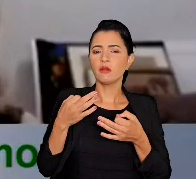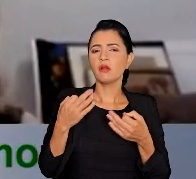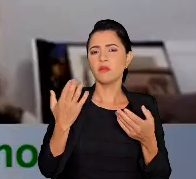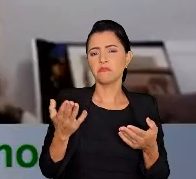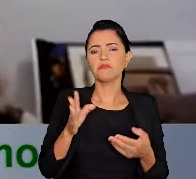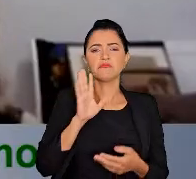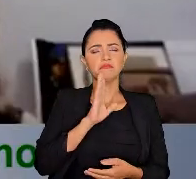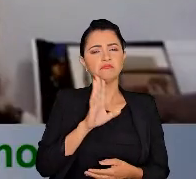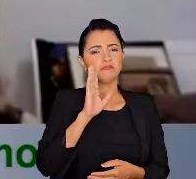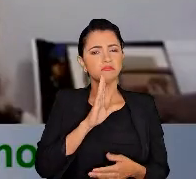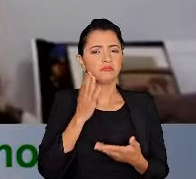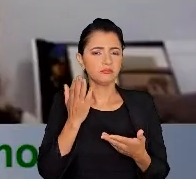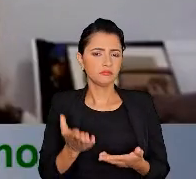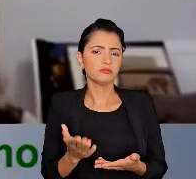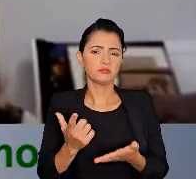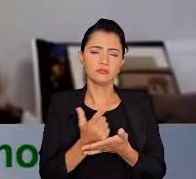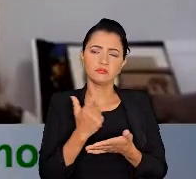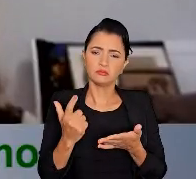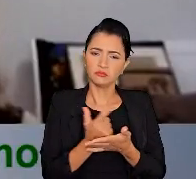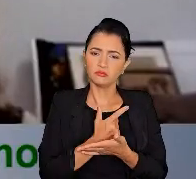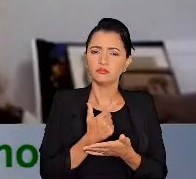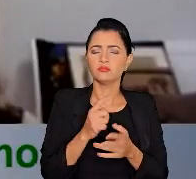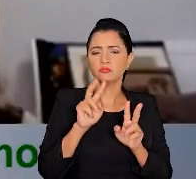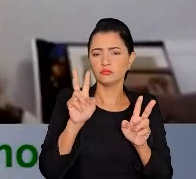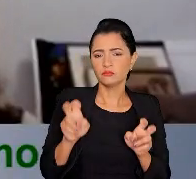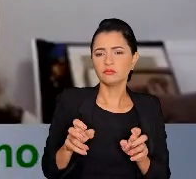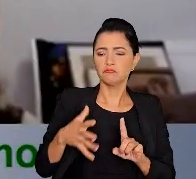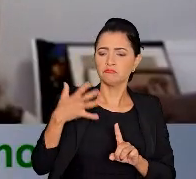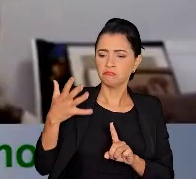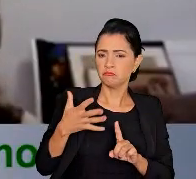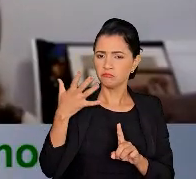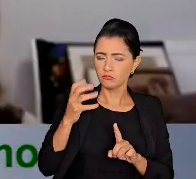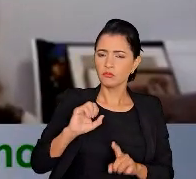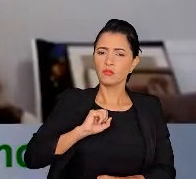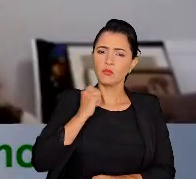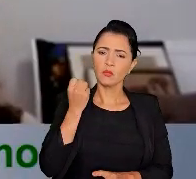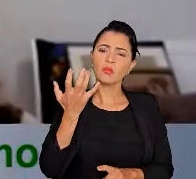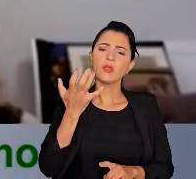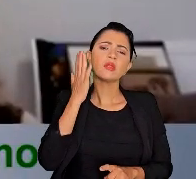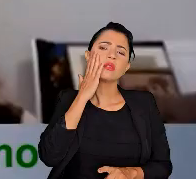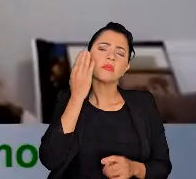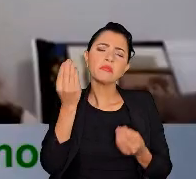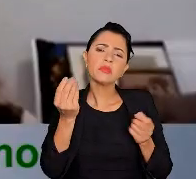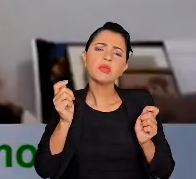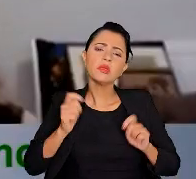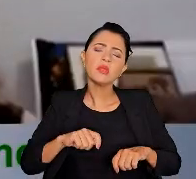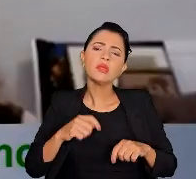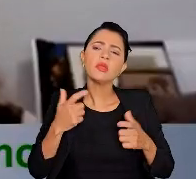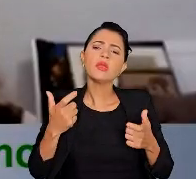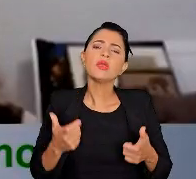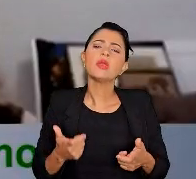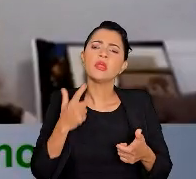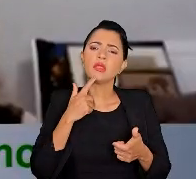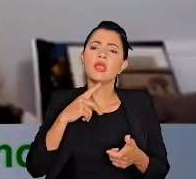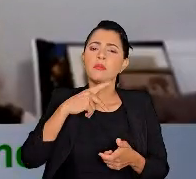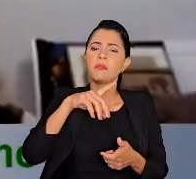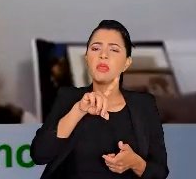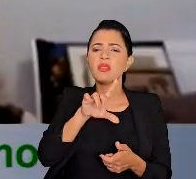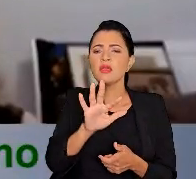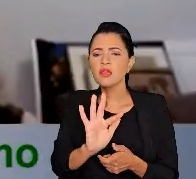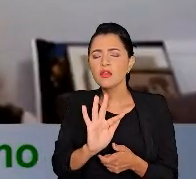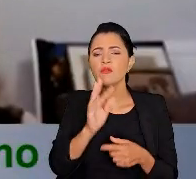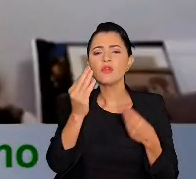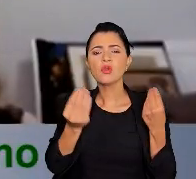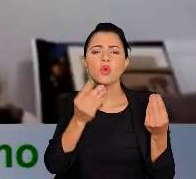muito interessante o livro sobre discurso de ódio e gostaria de saber se está disponível em PDF e